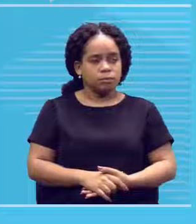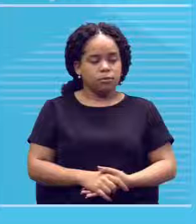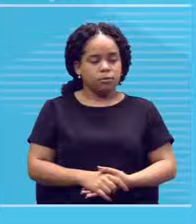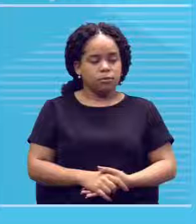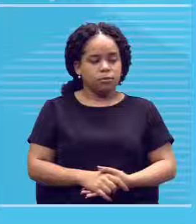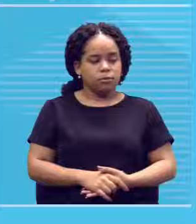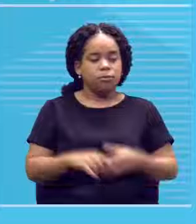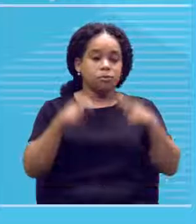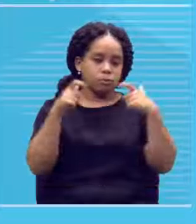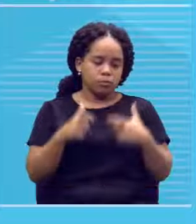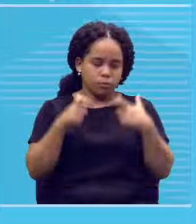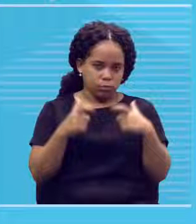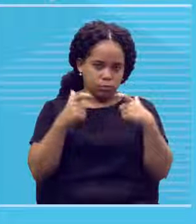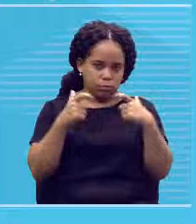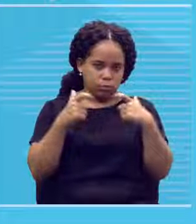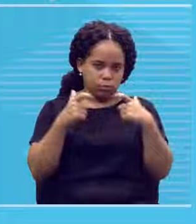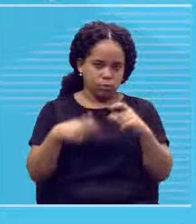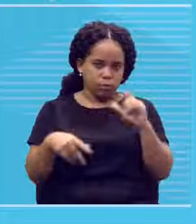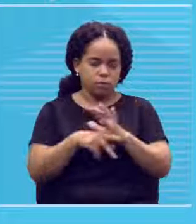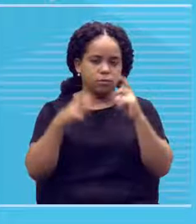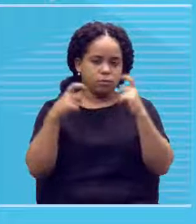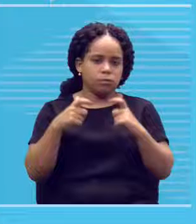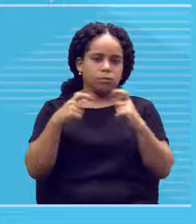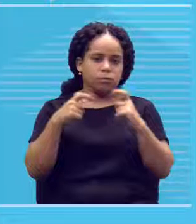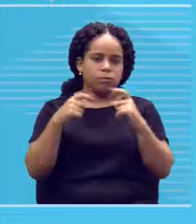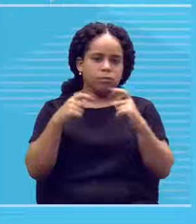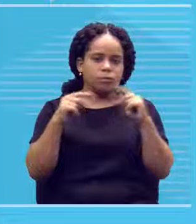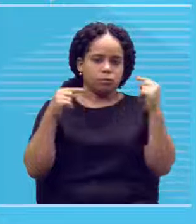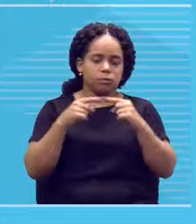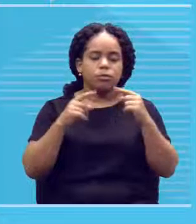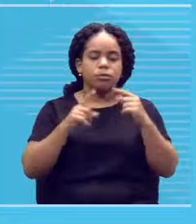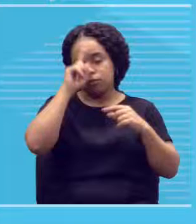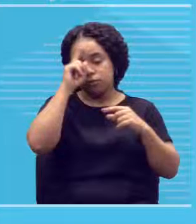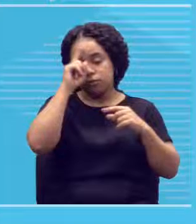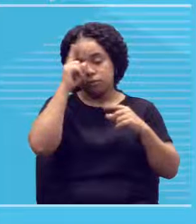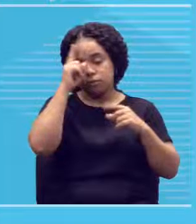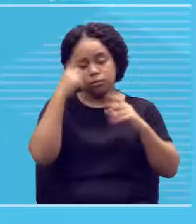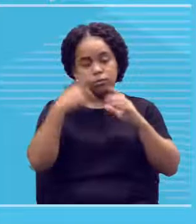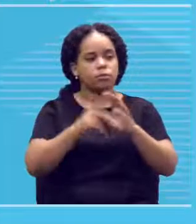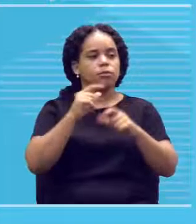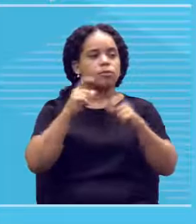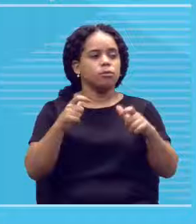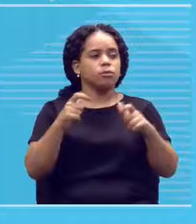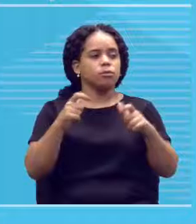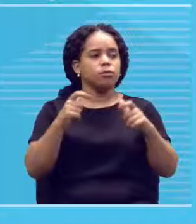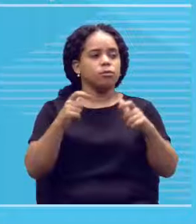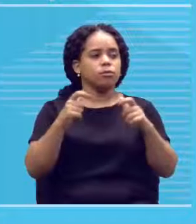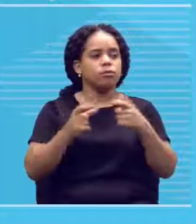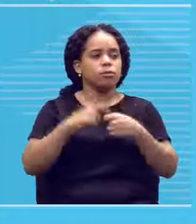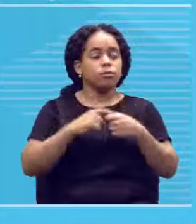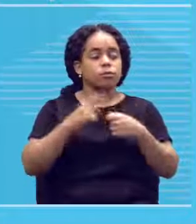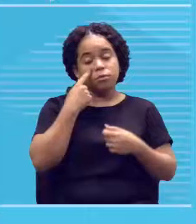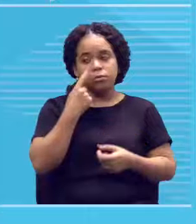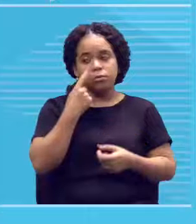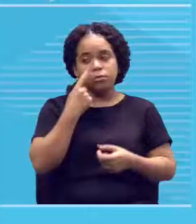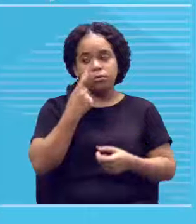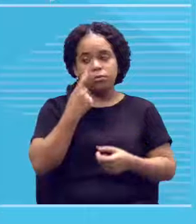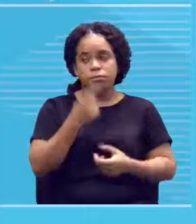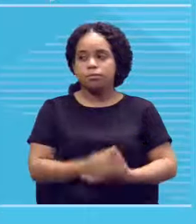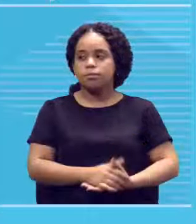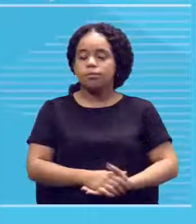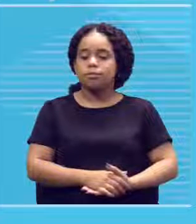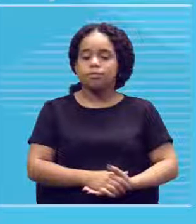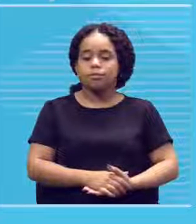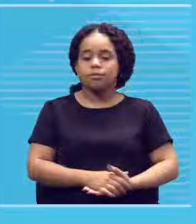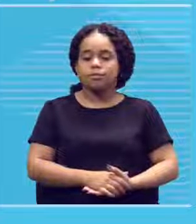e esse onde é lugares se eu não estou enganado é a Lugares só volta aqui para ver né